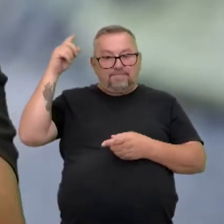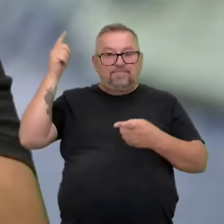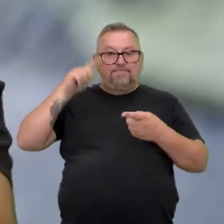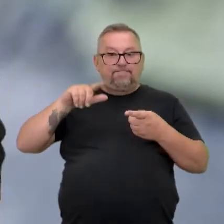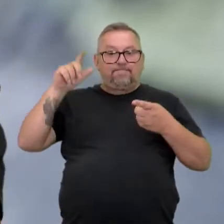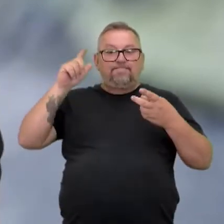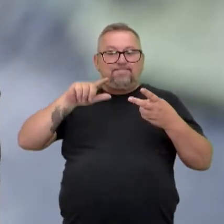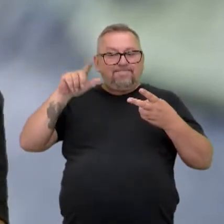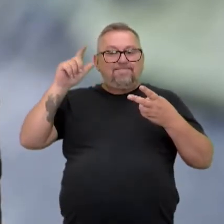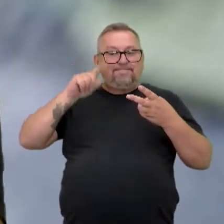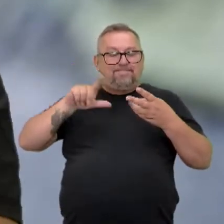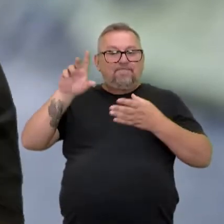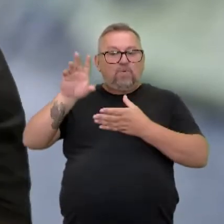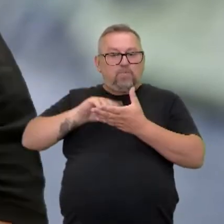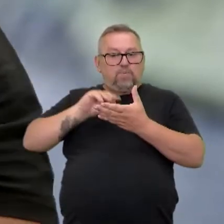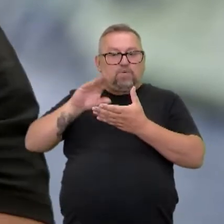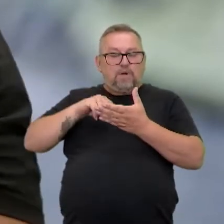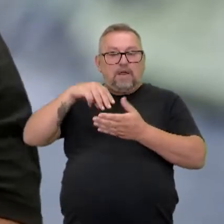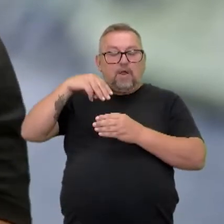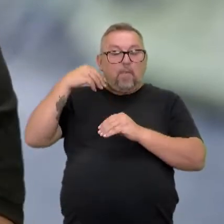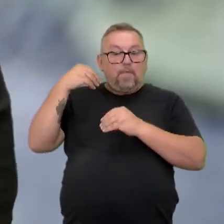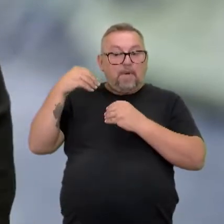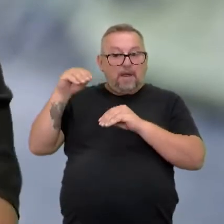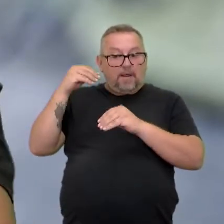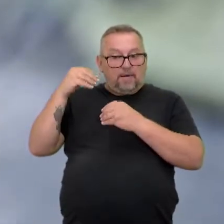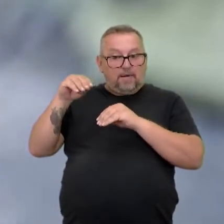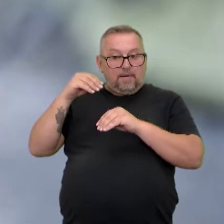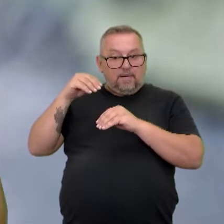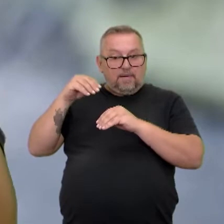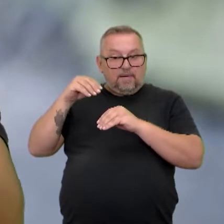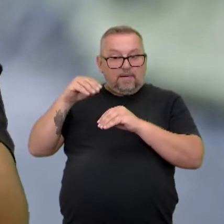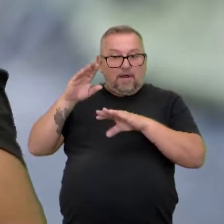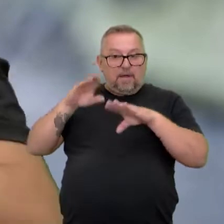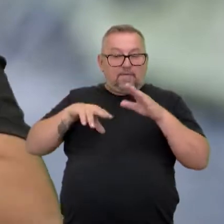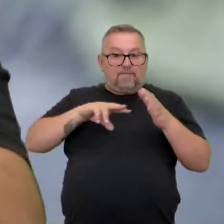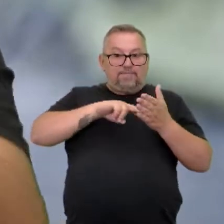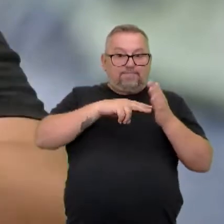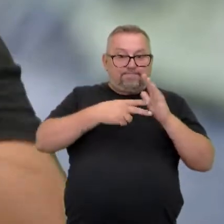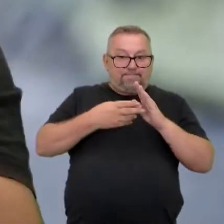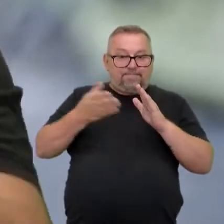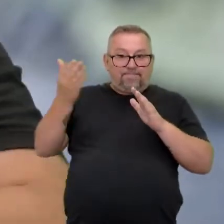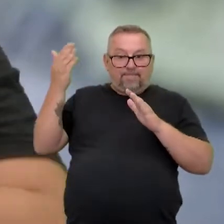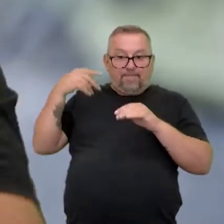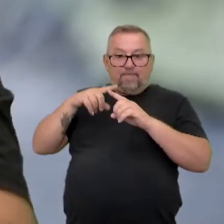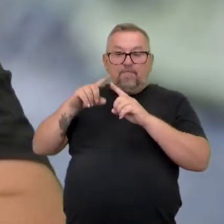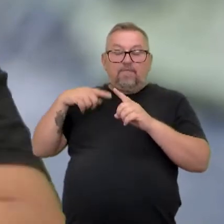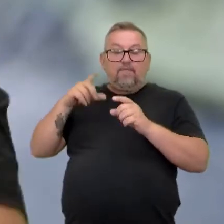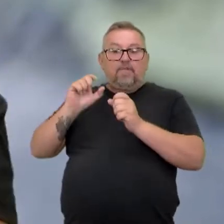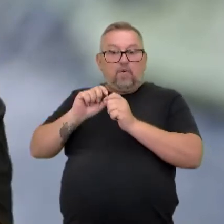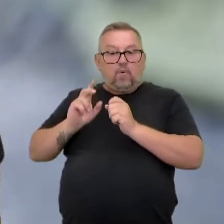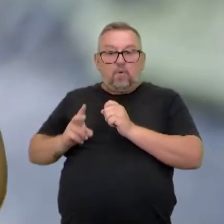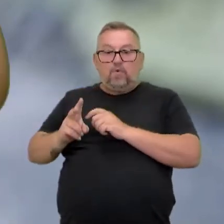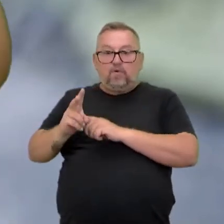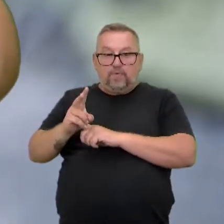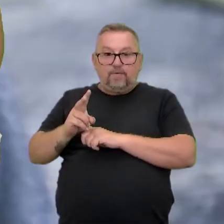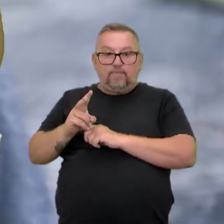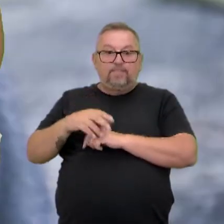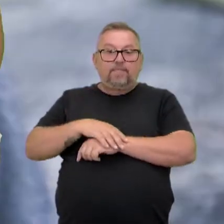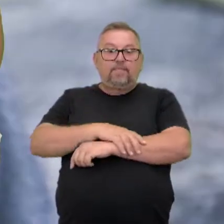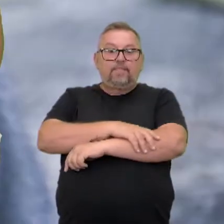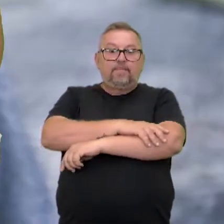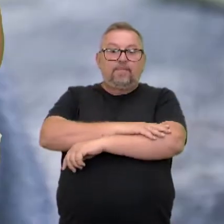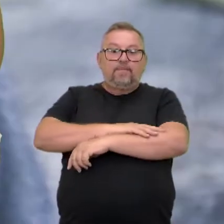reproduz, né? E assim, como meme, ela pode muitas vezes perder o significado anterior, mas ela tá se reproduzindo, ela continua existindo.